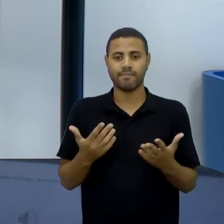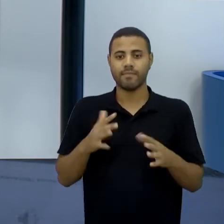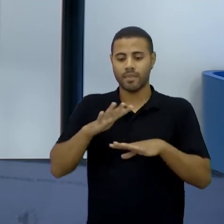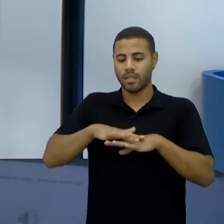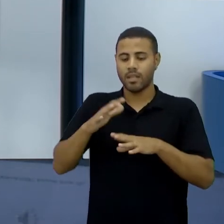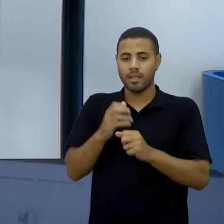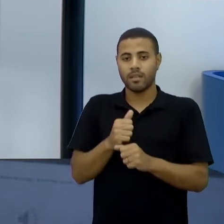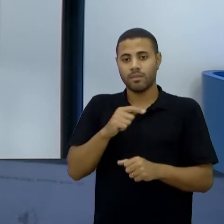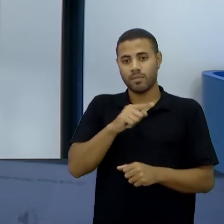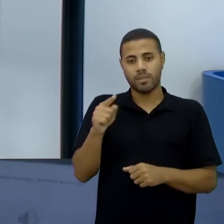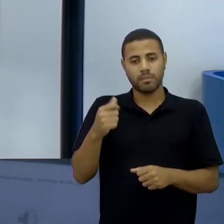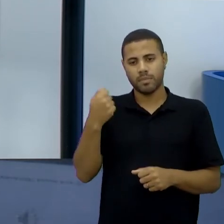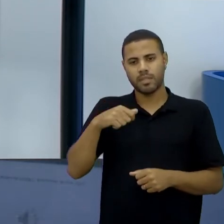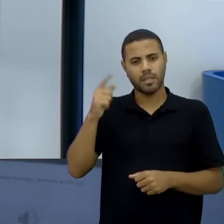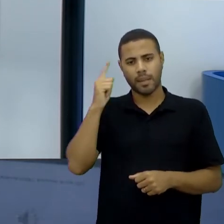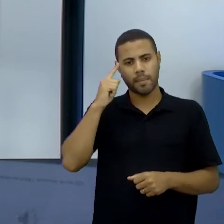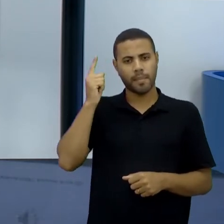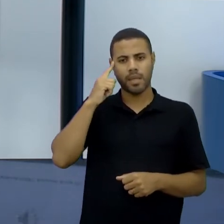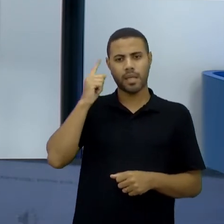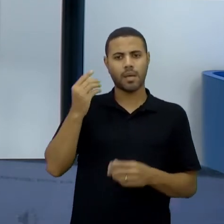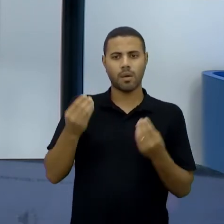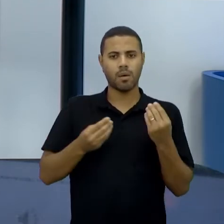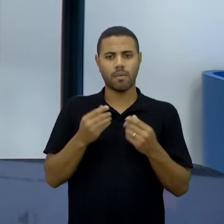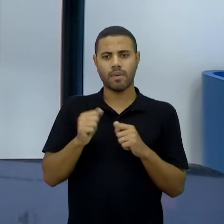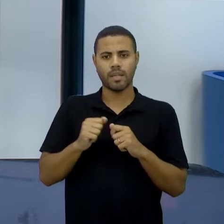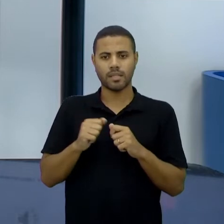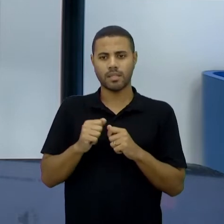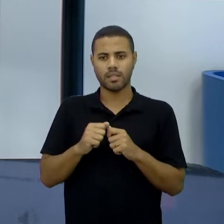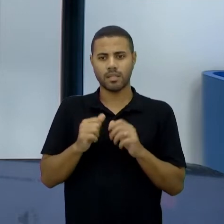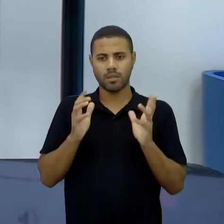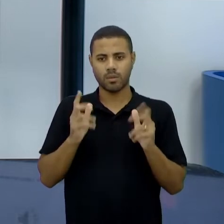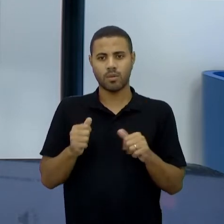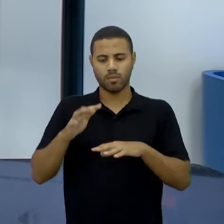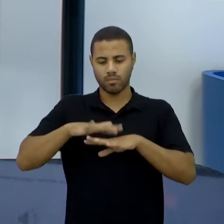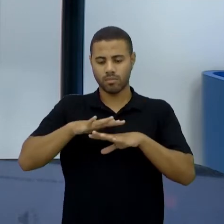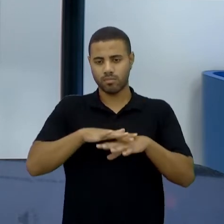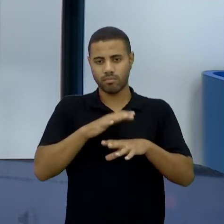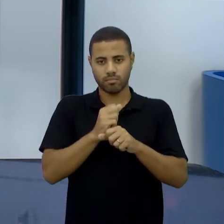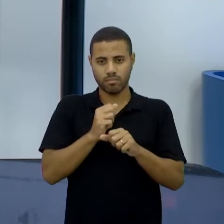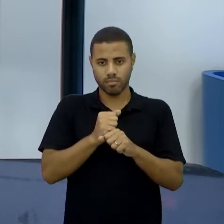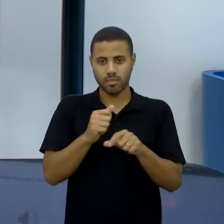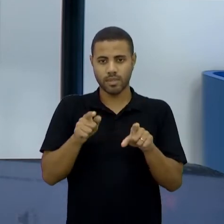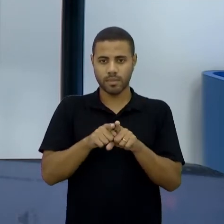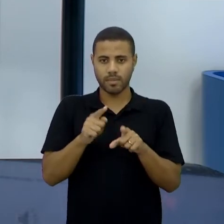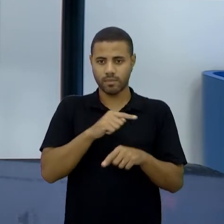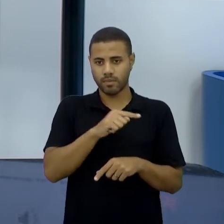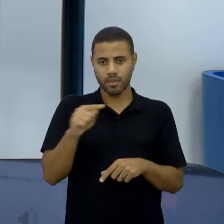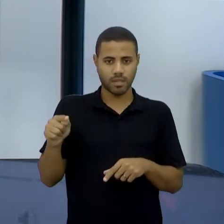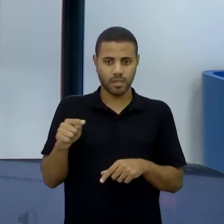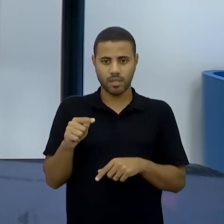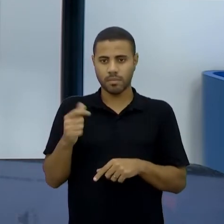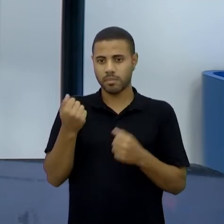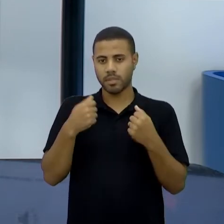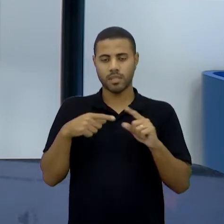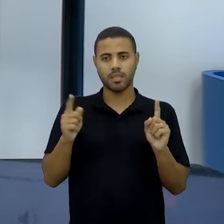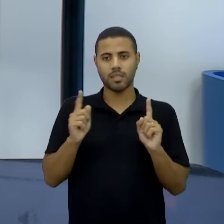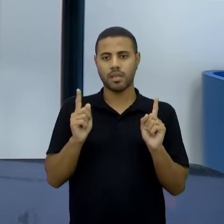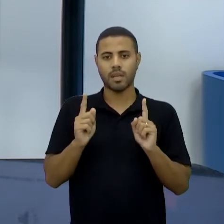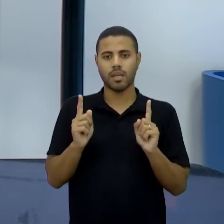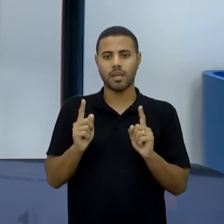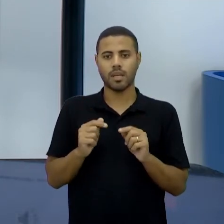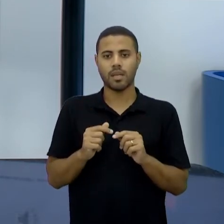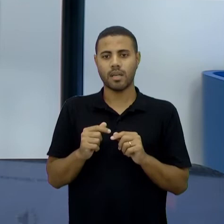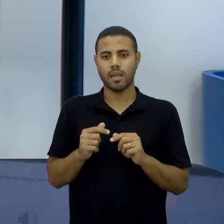estudante, você não precisa saber, não. Estou fazendo todo este cálculo que eu acabei de fazer para vocês. Vocês não têm,